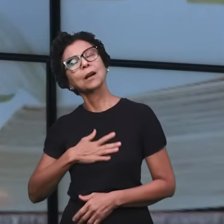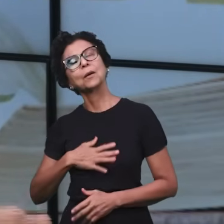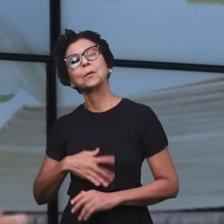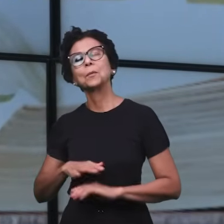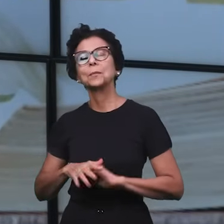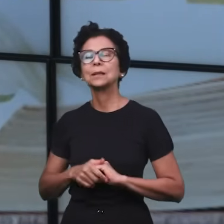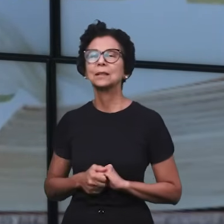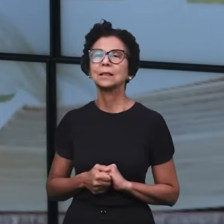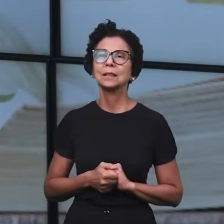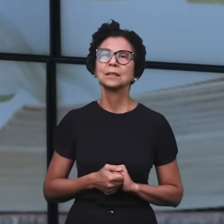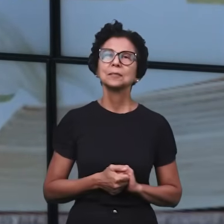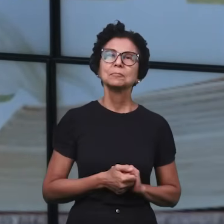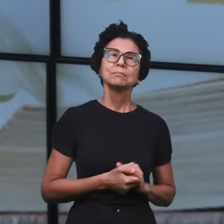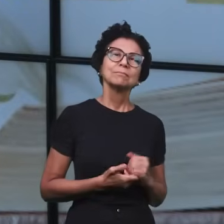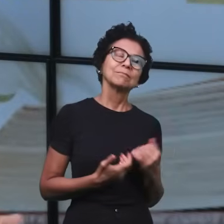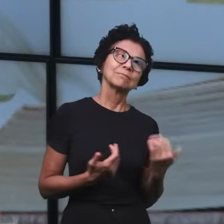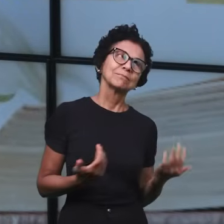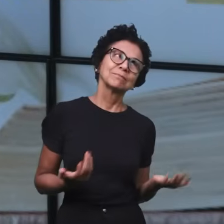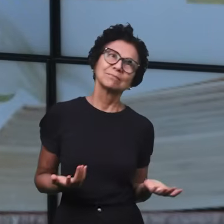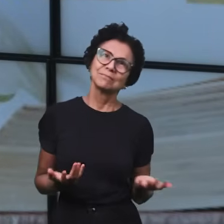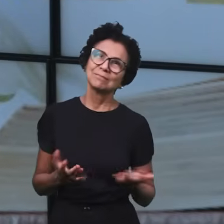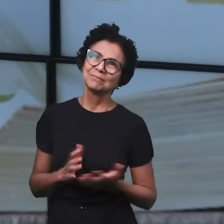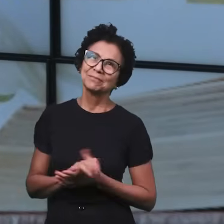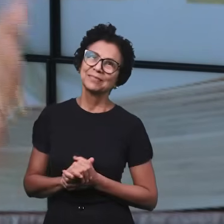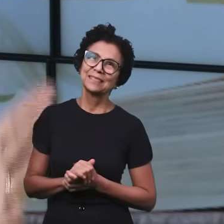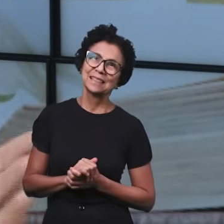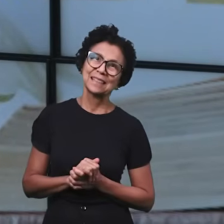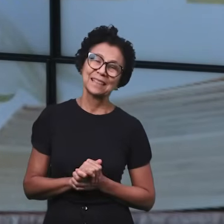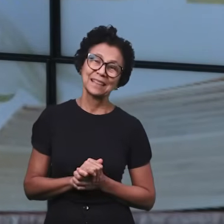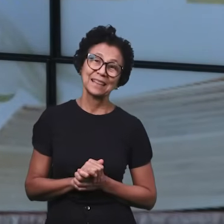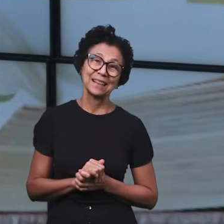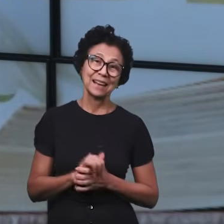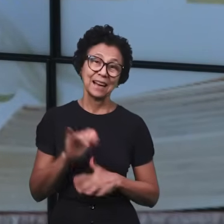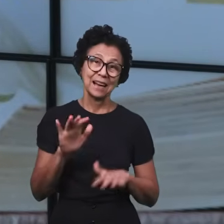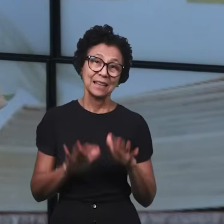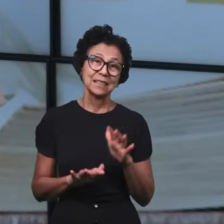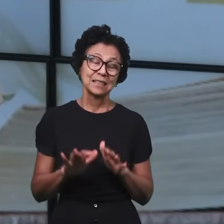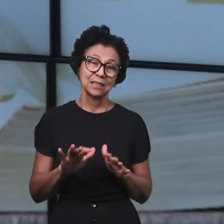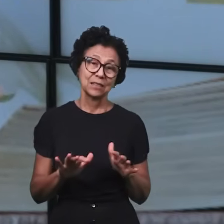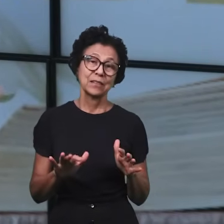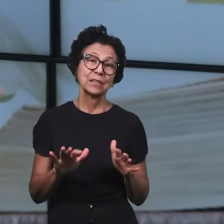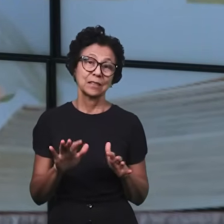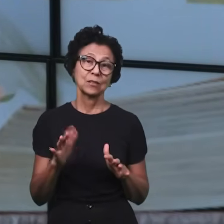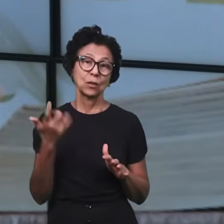Porque tranquilidade é aquilo que é só o exterior,